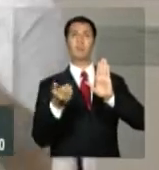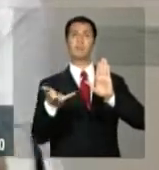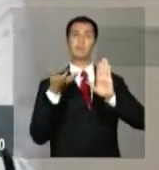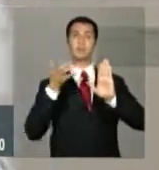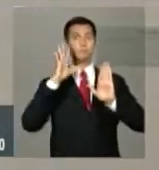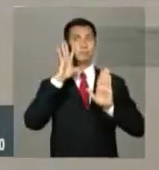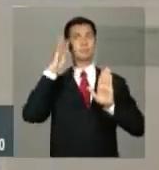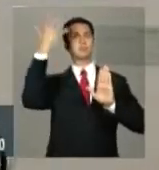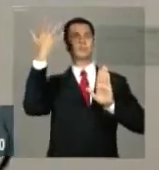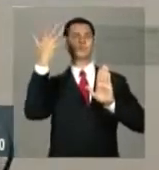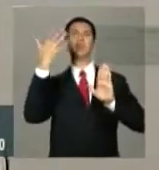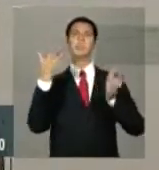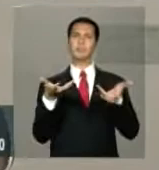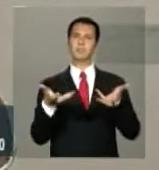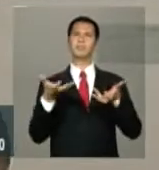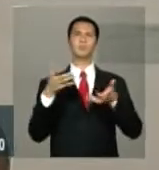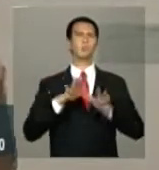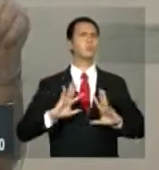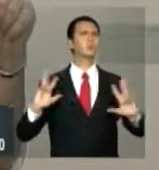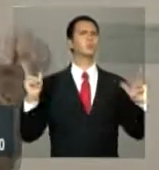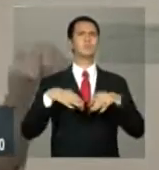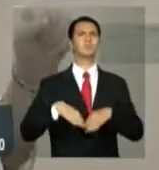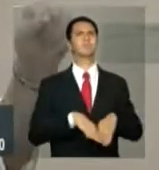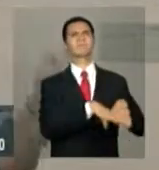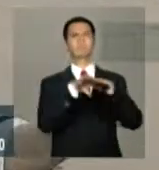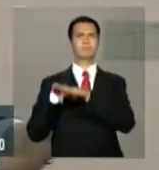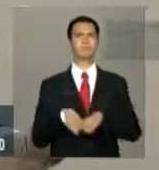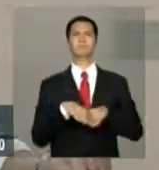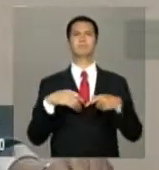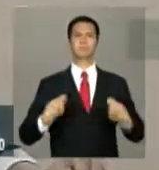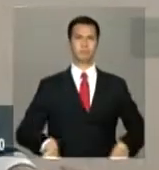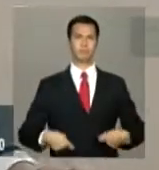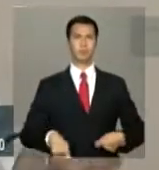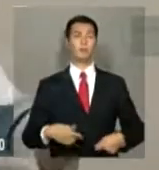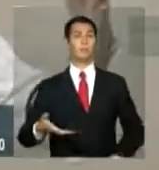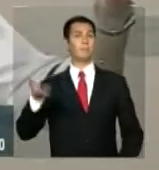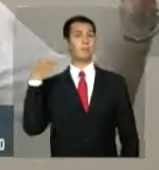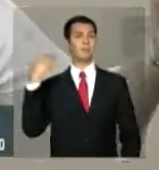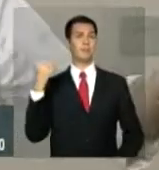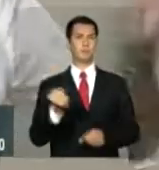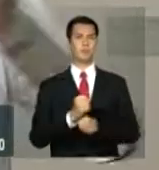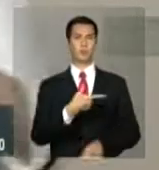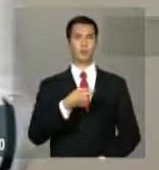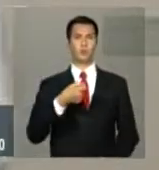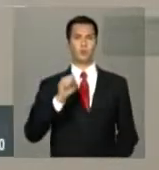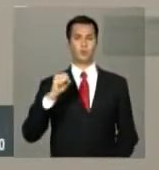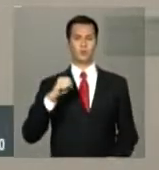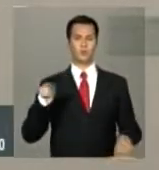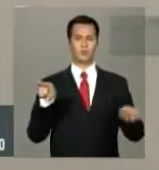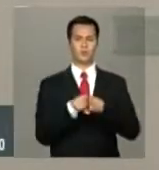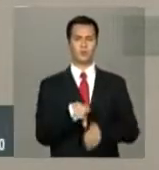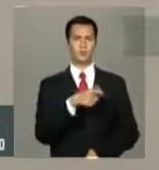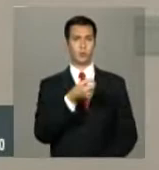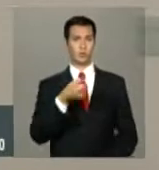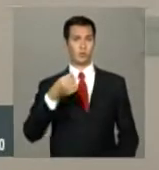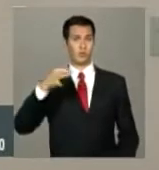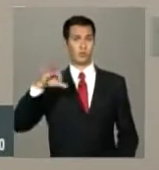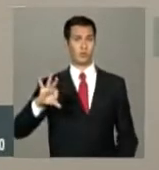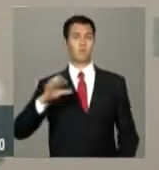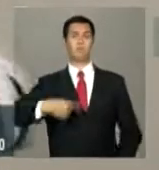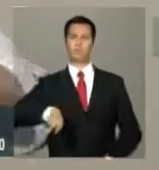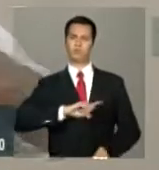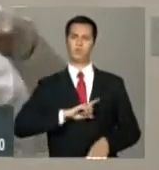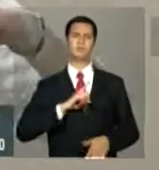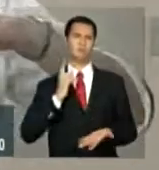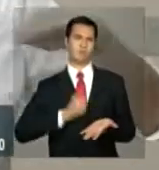O que está havendo? Nós acertamos, na crise de 2008-2009, uma prorrogação até